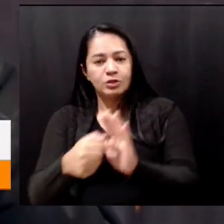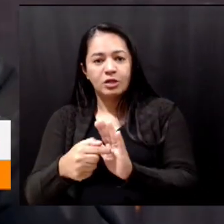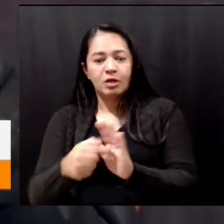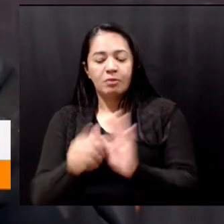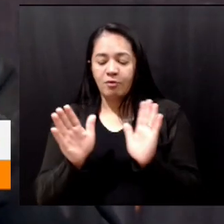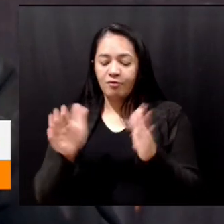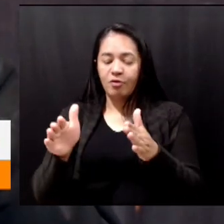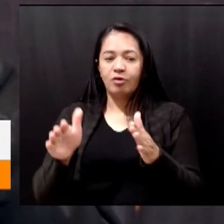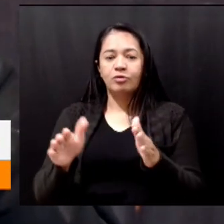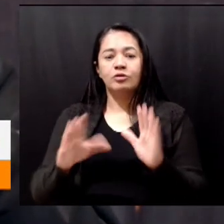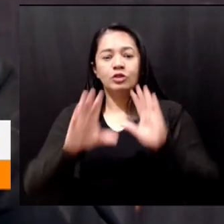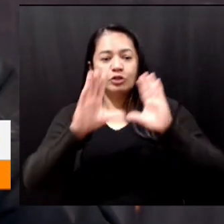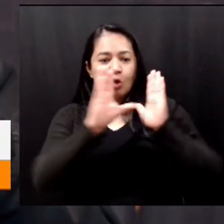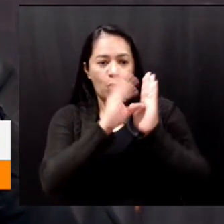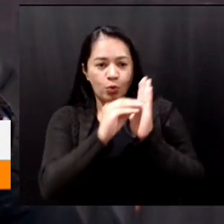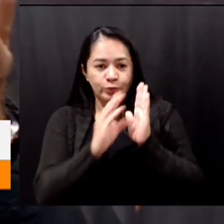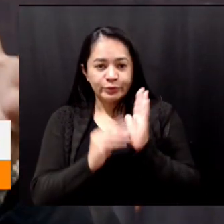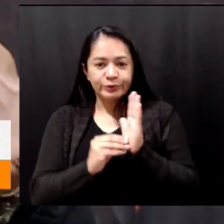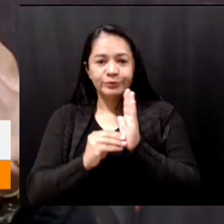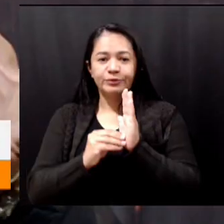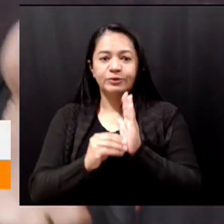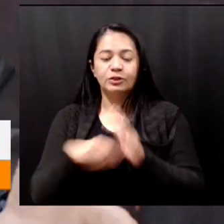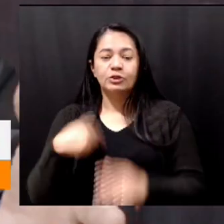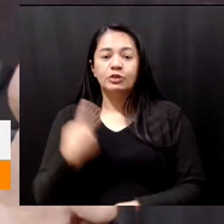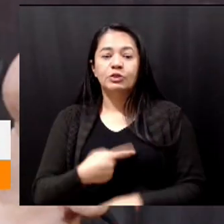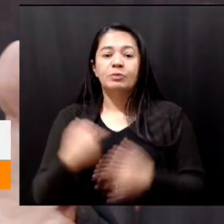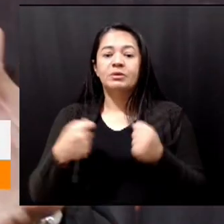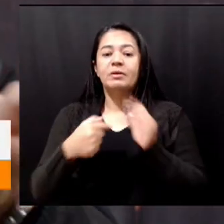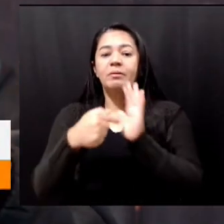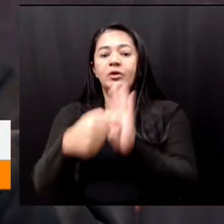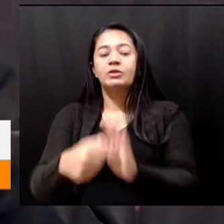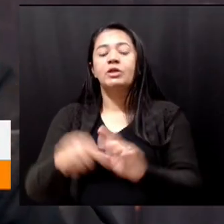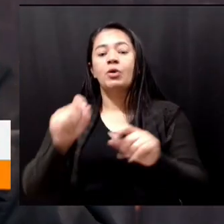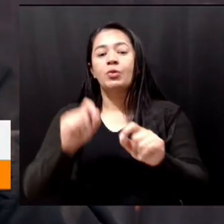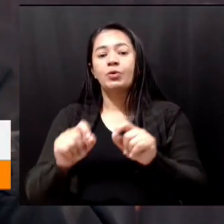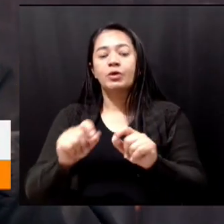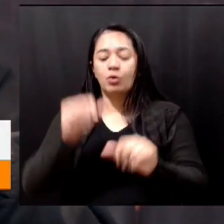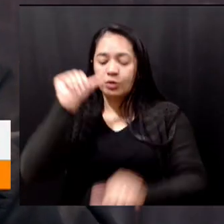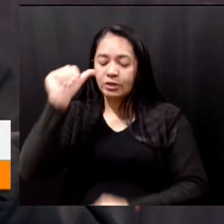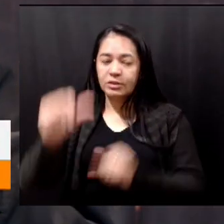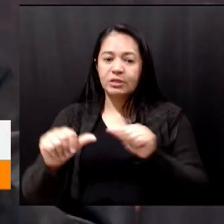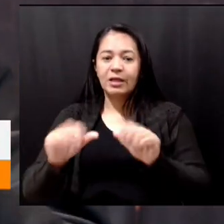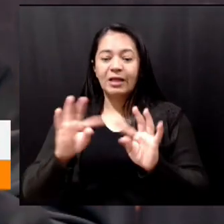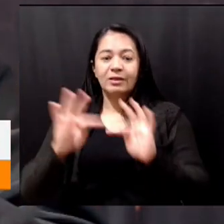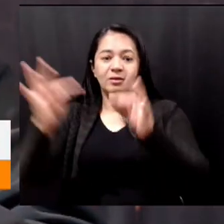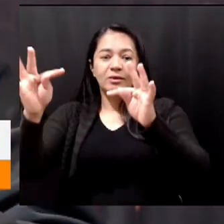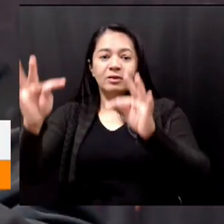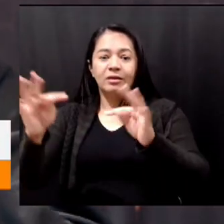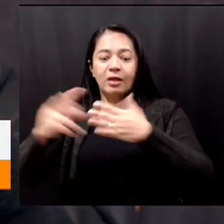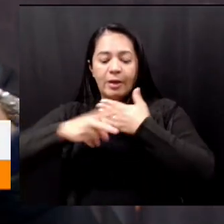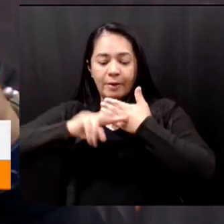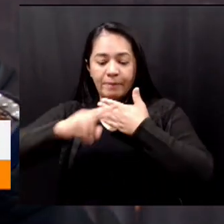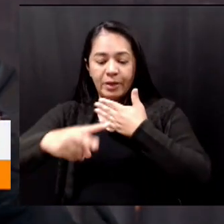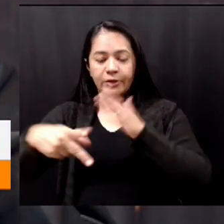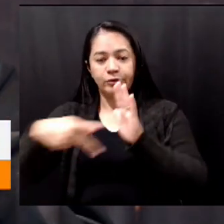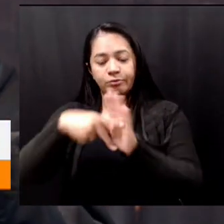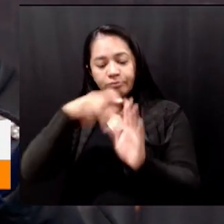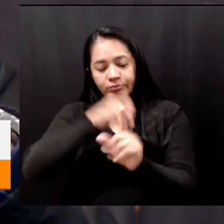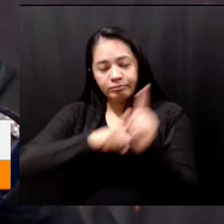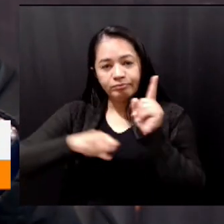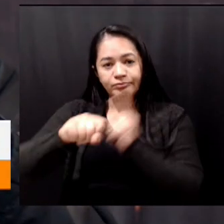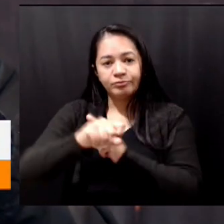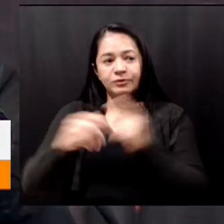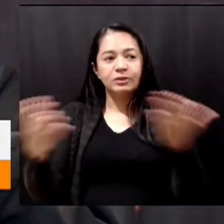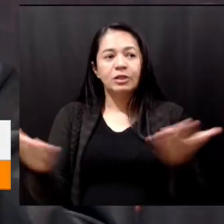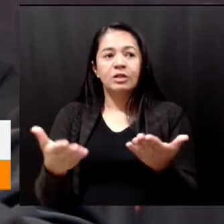gente teve que trazer também aquilo que transforma o que é tecnologia e impacto para a sociedade. E hoje não tem mais, a